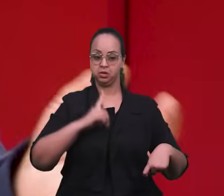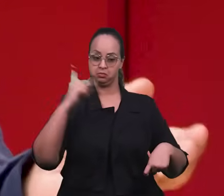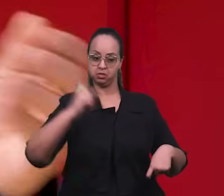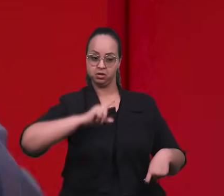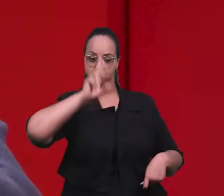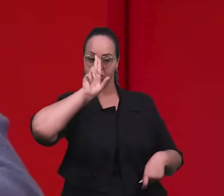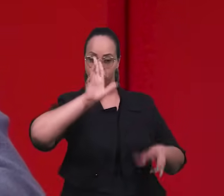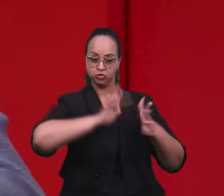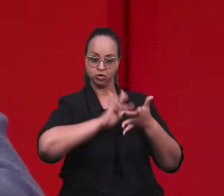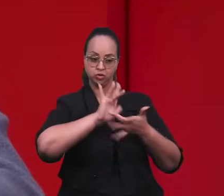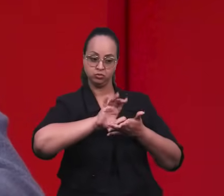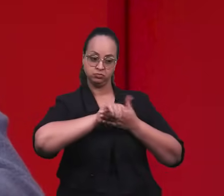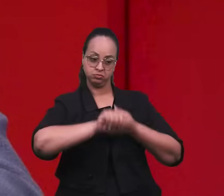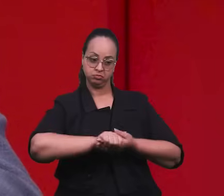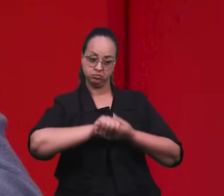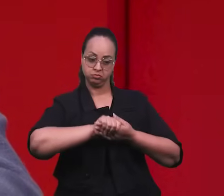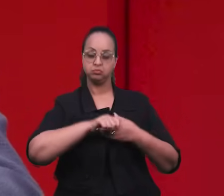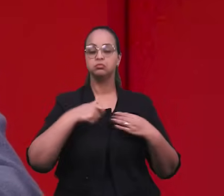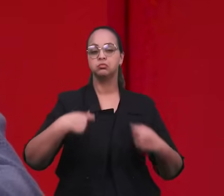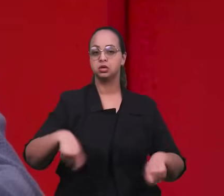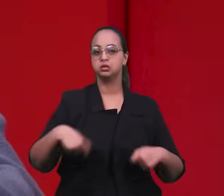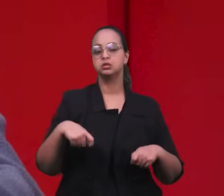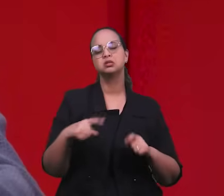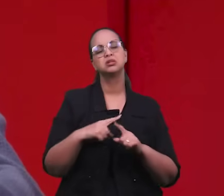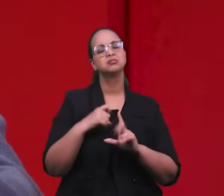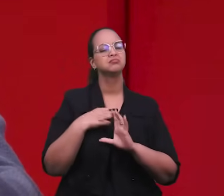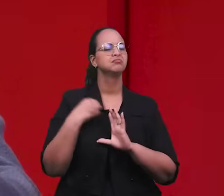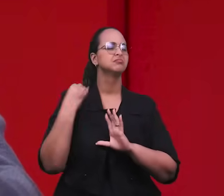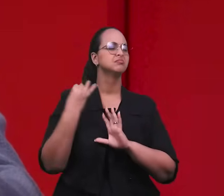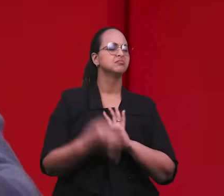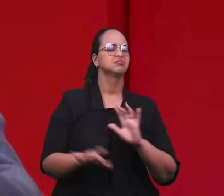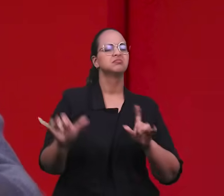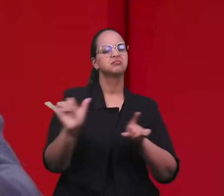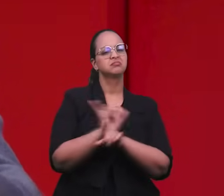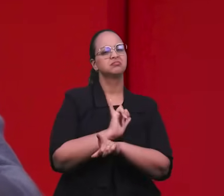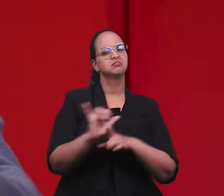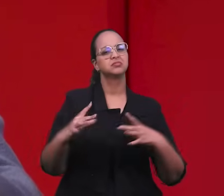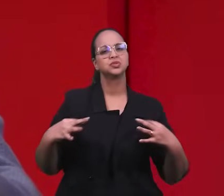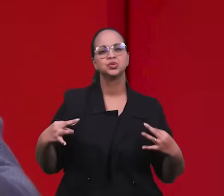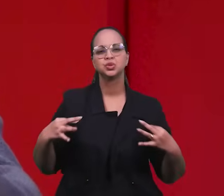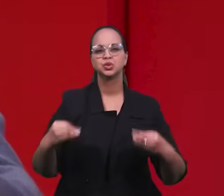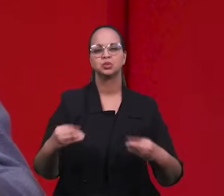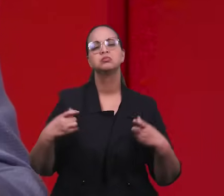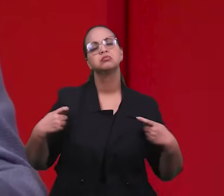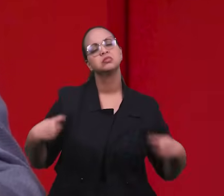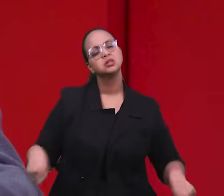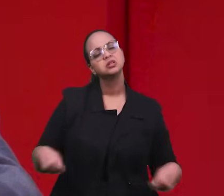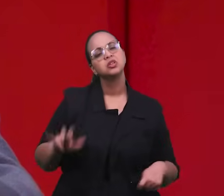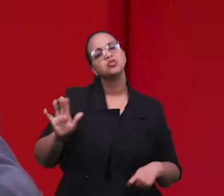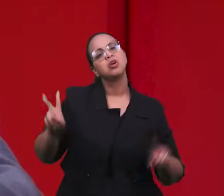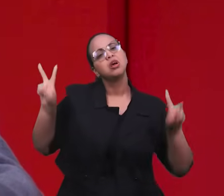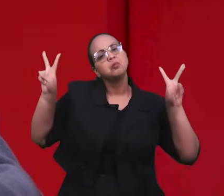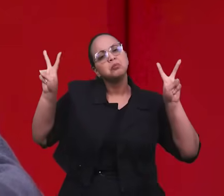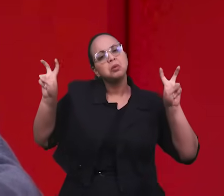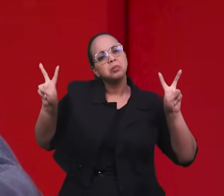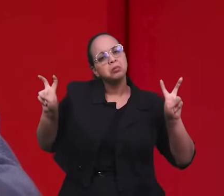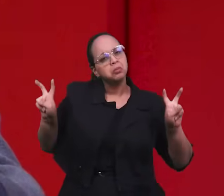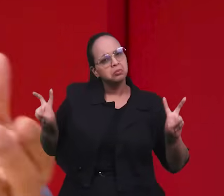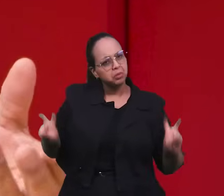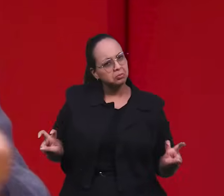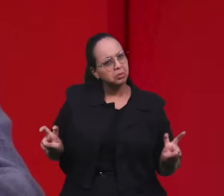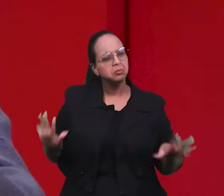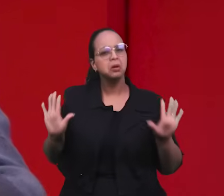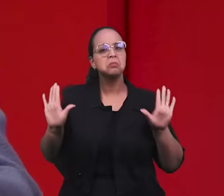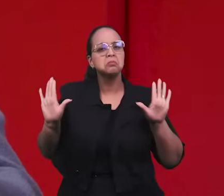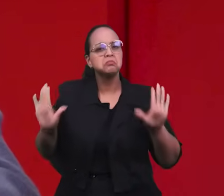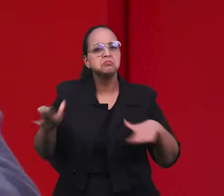fala do zelo, né, da casa do Senhor, né, tem vários pontos que a gente podia até dizer aqui, mas de uma